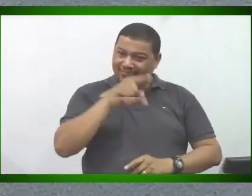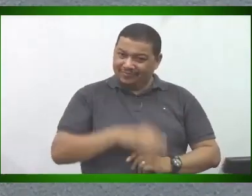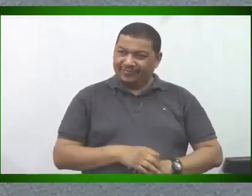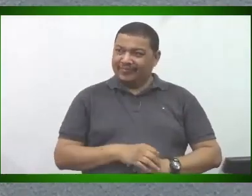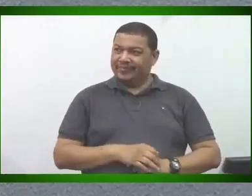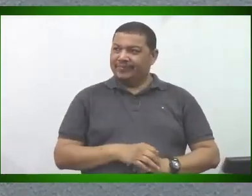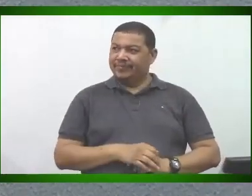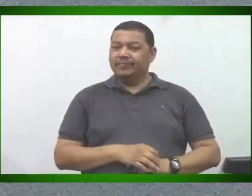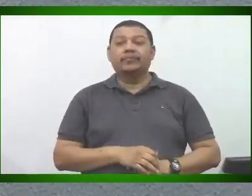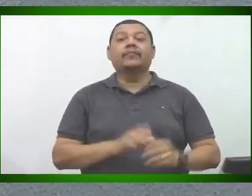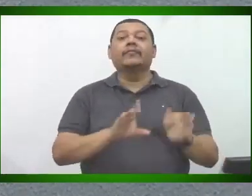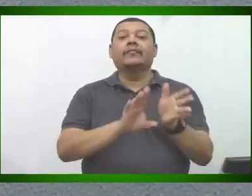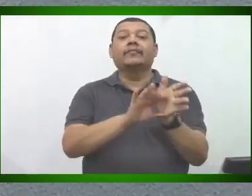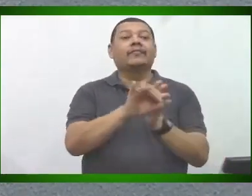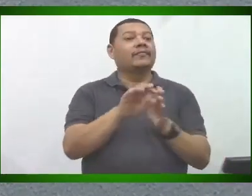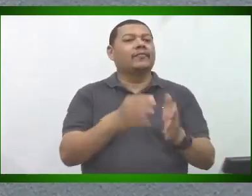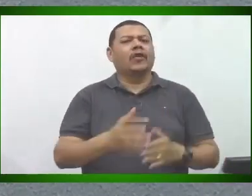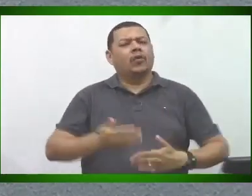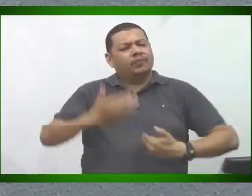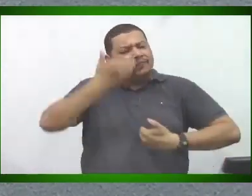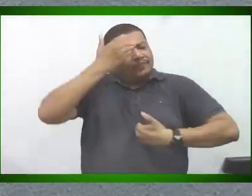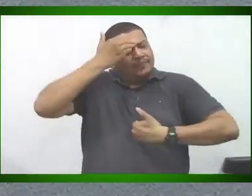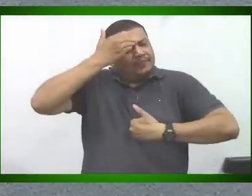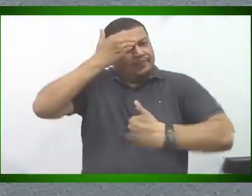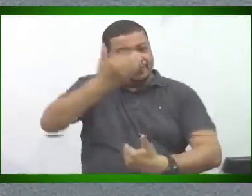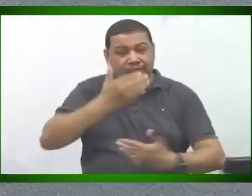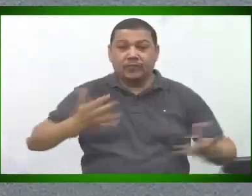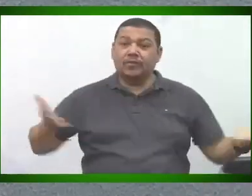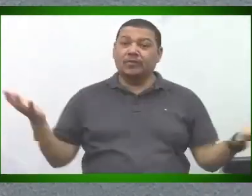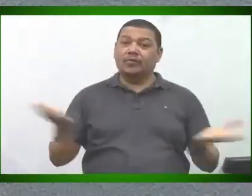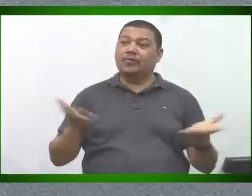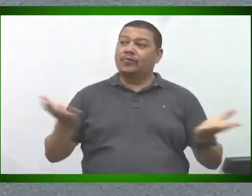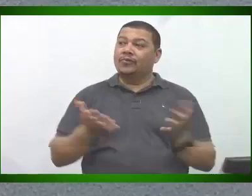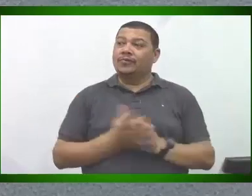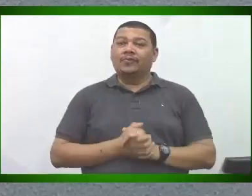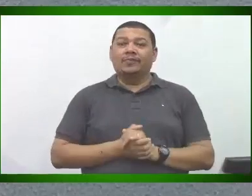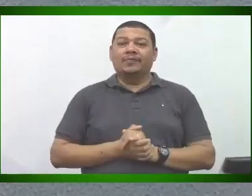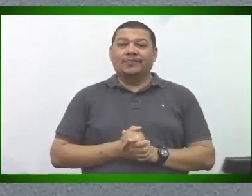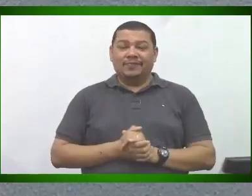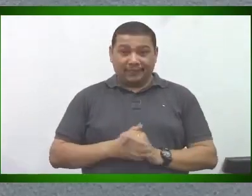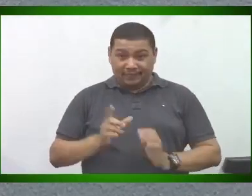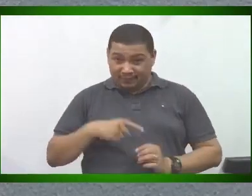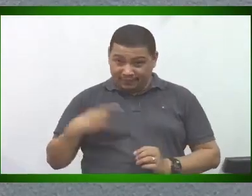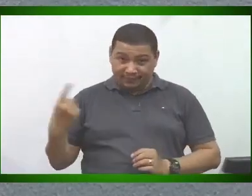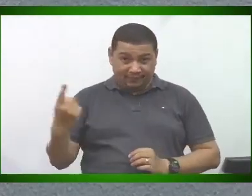Europa. Cacoal, muito obrigado. Hoje foram essas